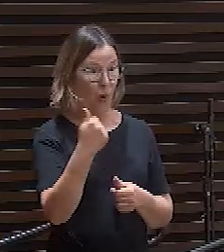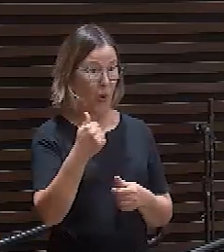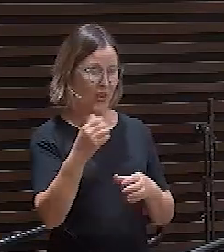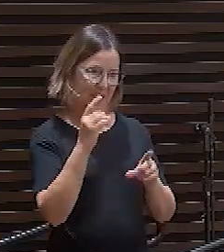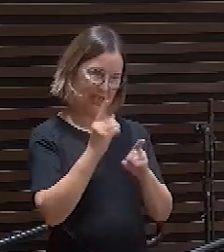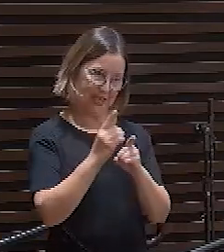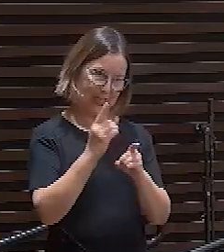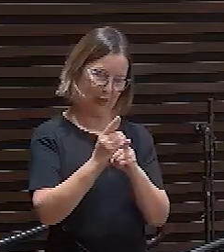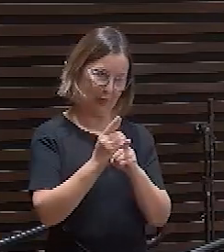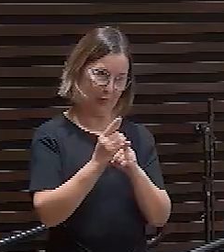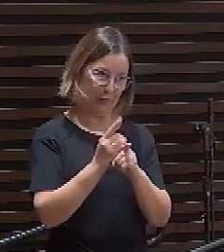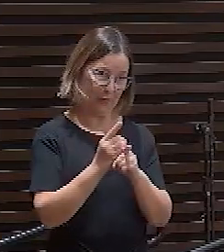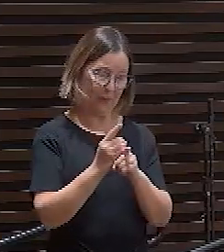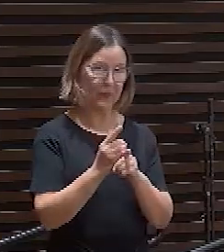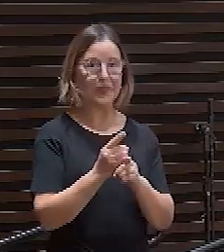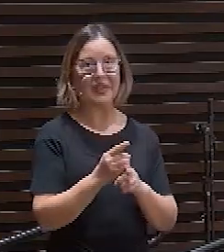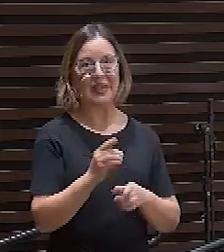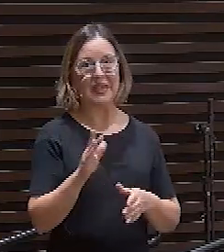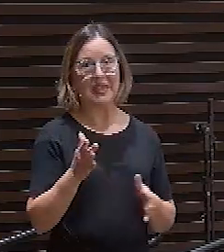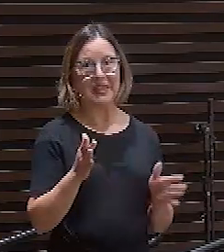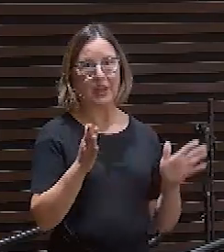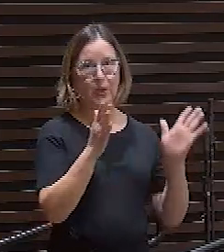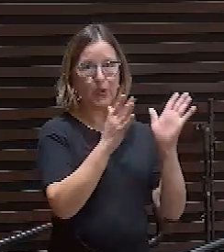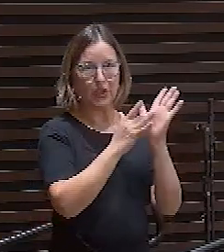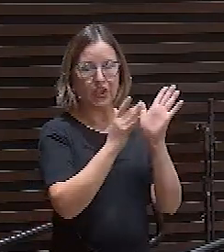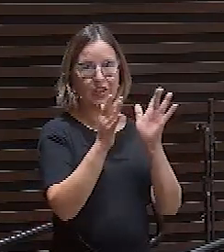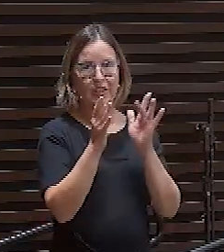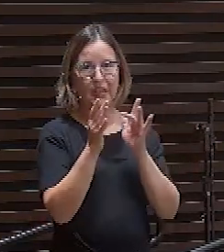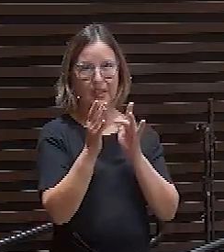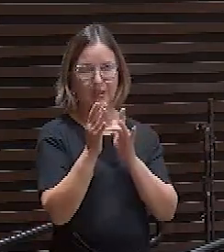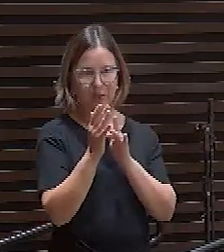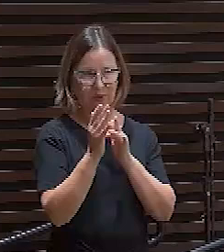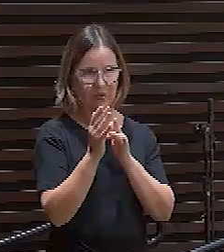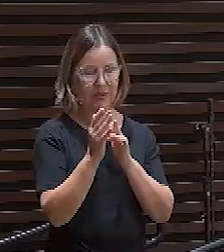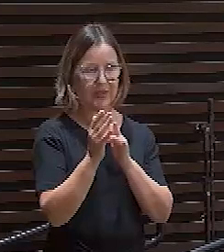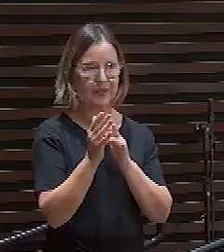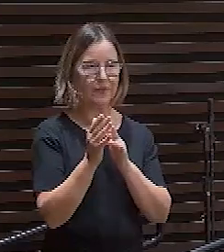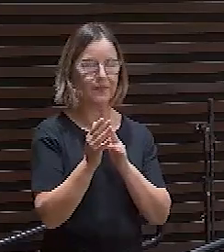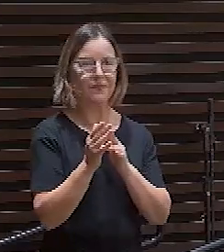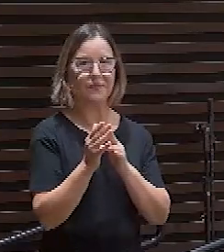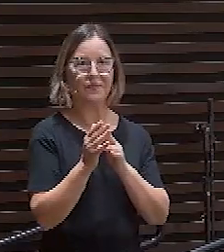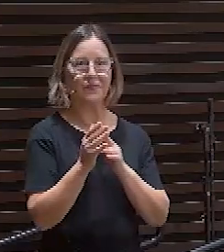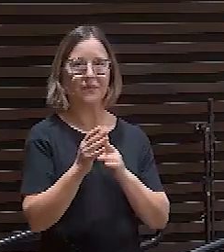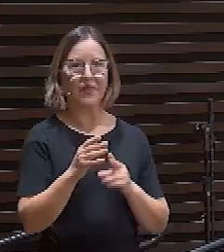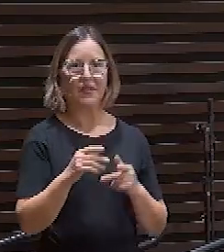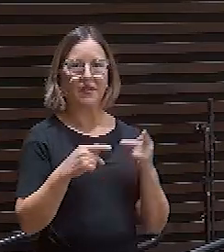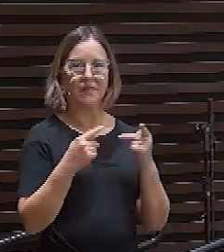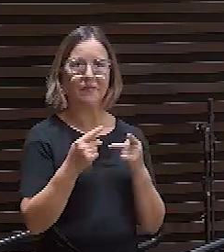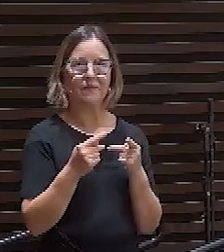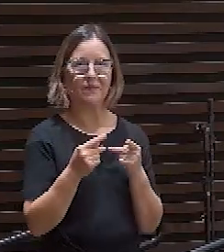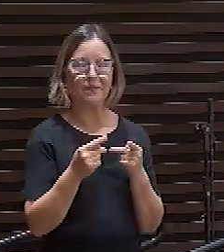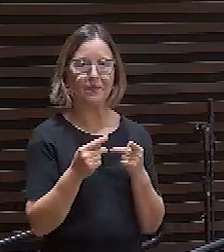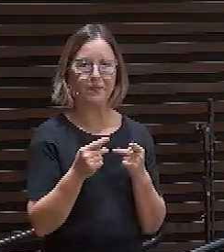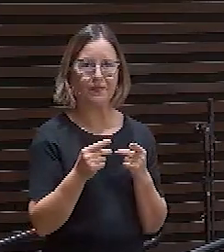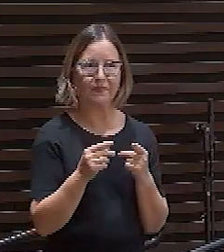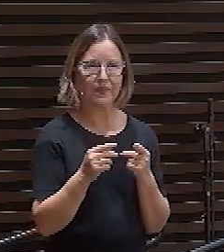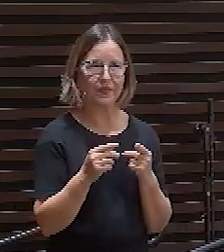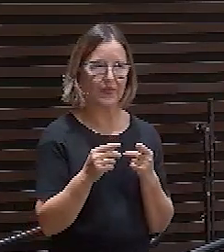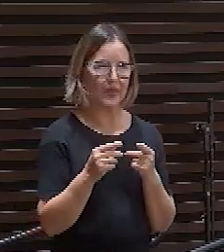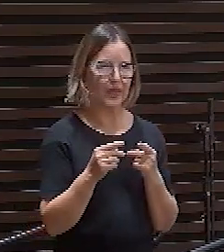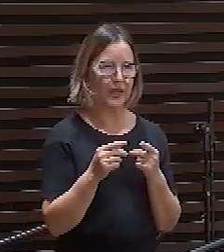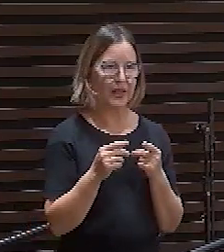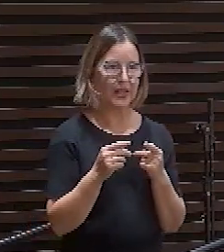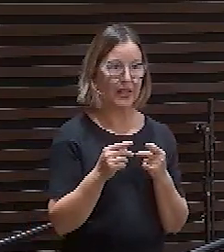Nesse contexto, nos versos 30 e 31, parte A, do capítulo 3 de João, foi quando Jesus falou